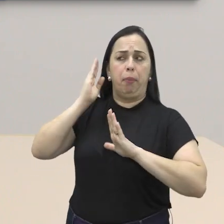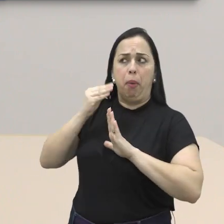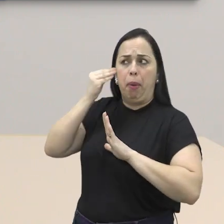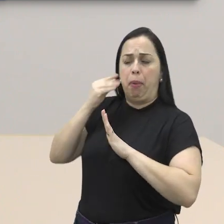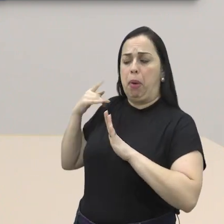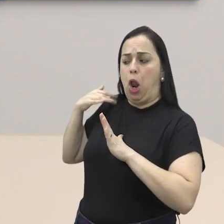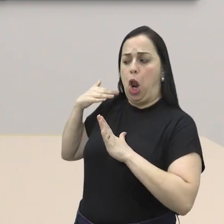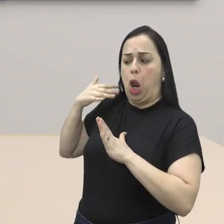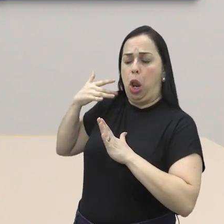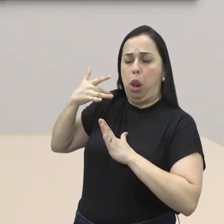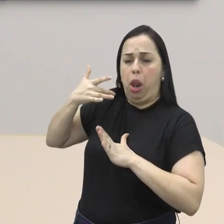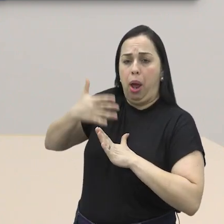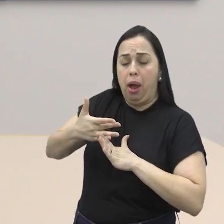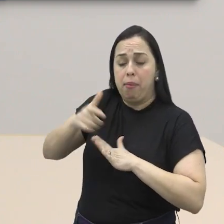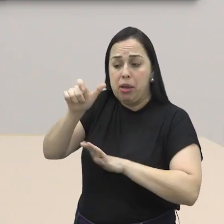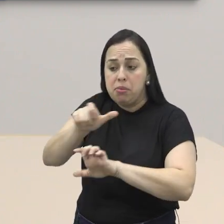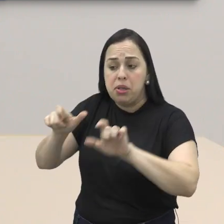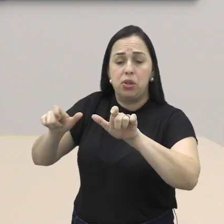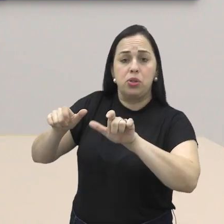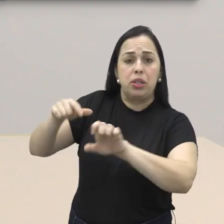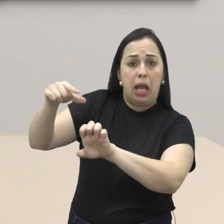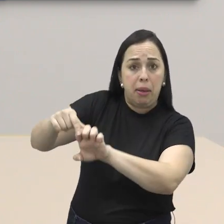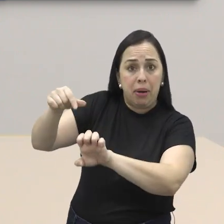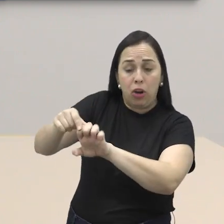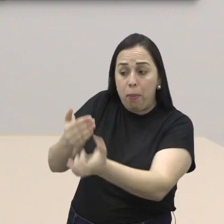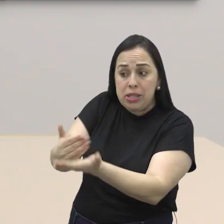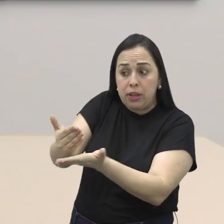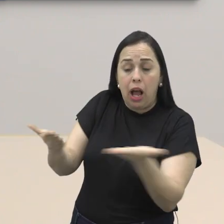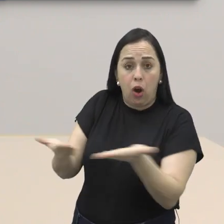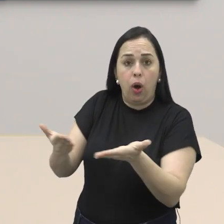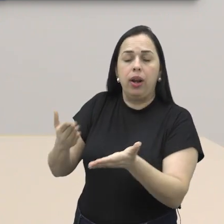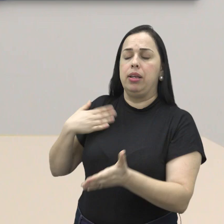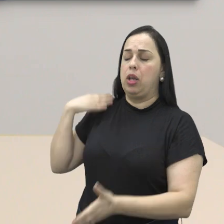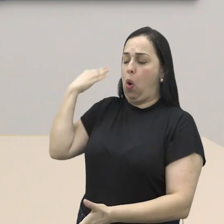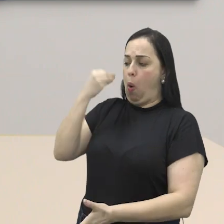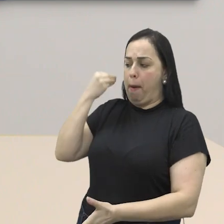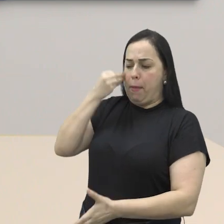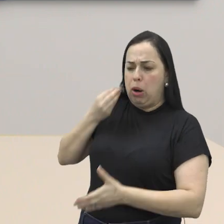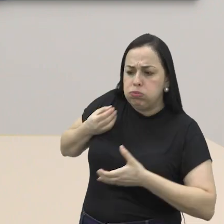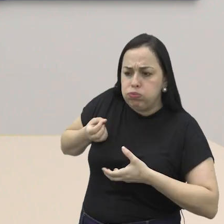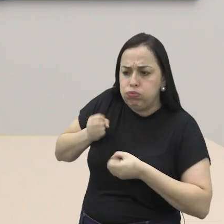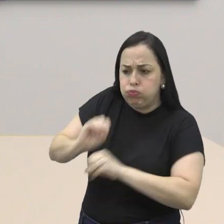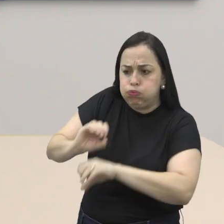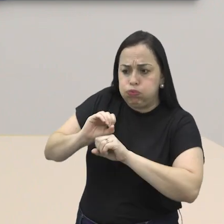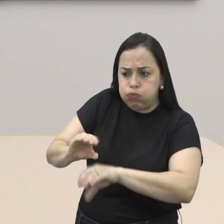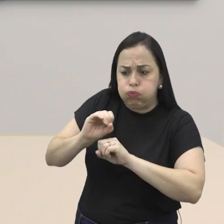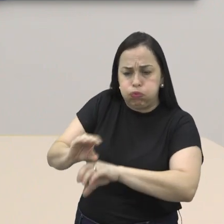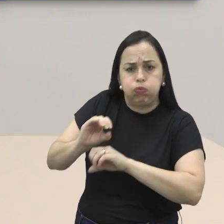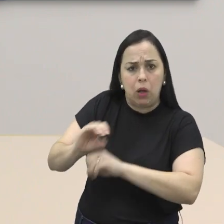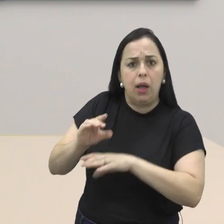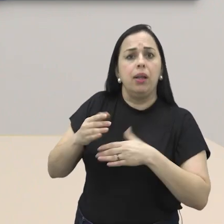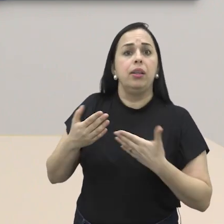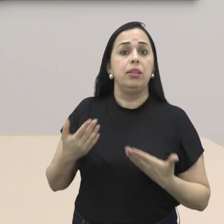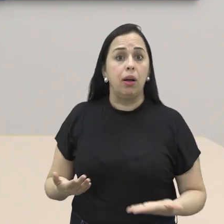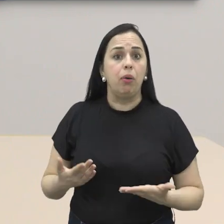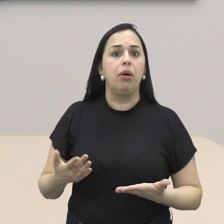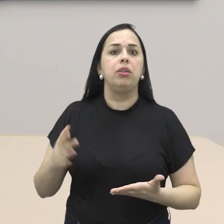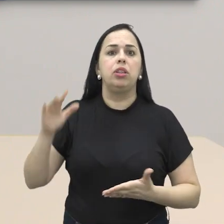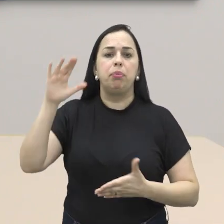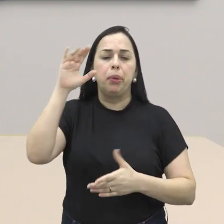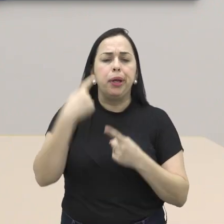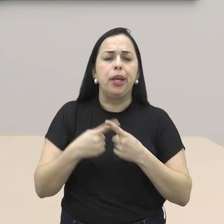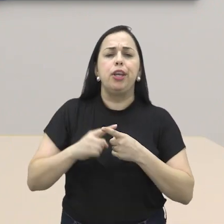ao longo dos anos para quem está começando. Por que eu preciso aprender com o erro meu se eu posso aprender com os erros de outra pessoa que já